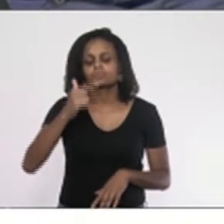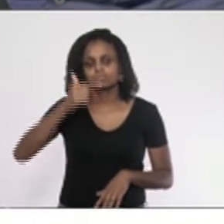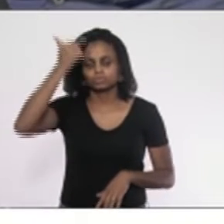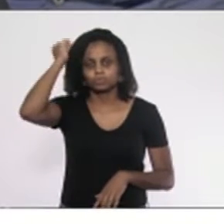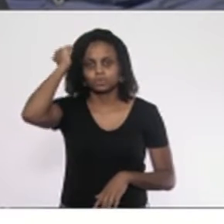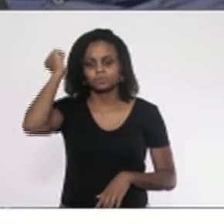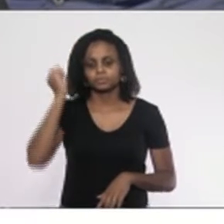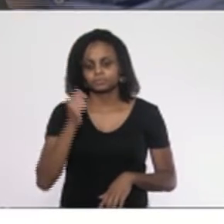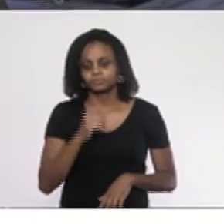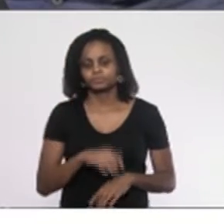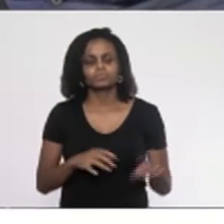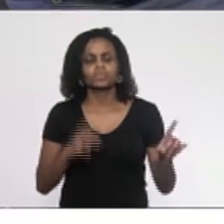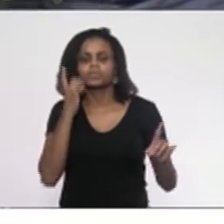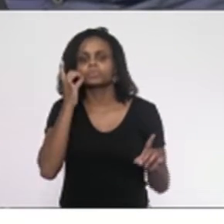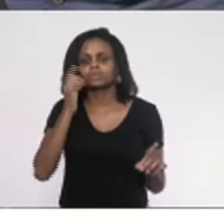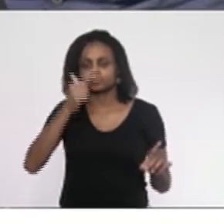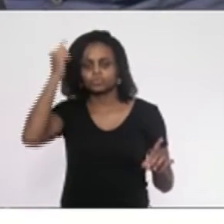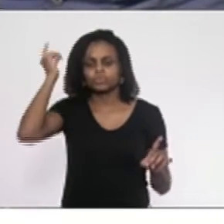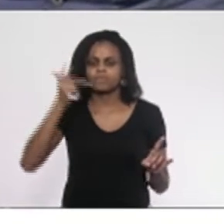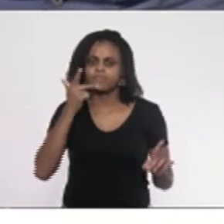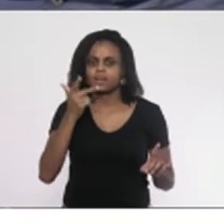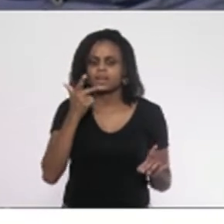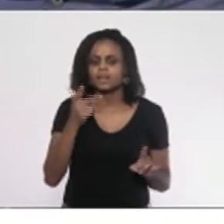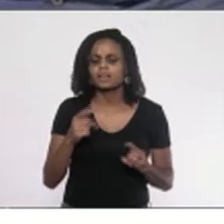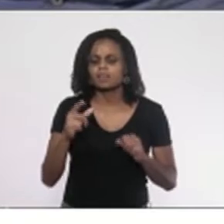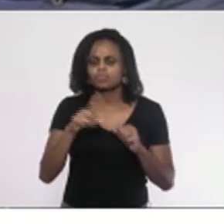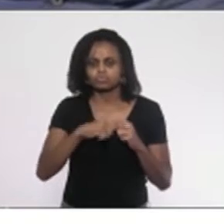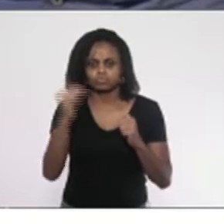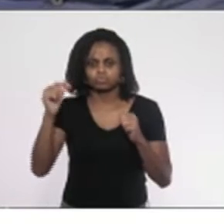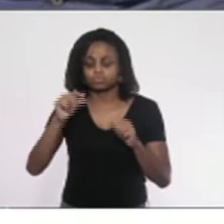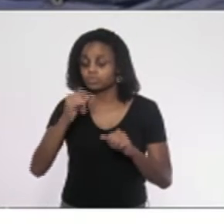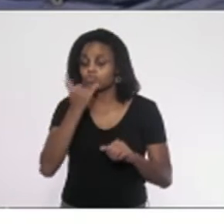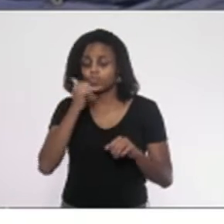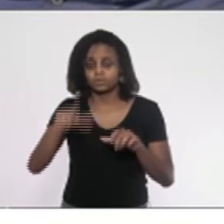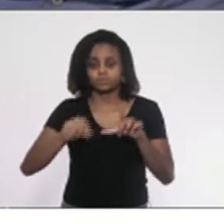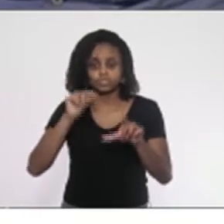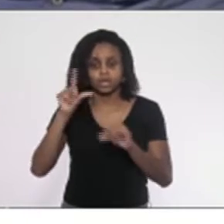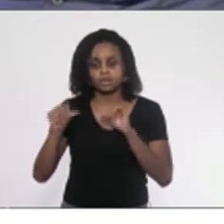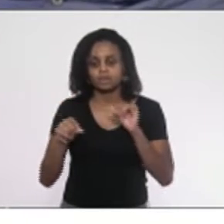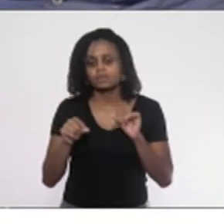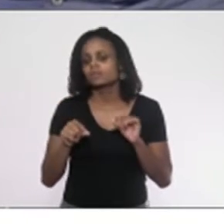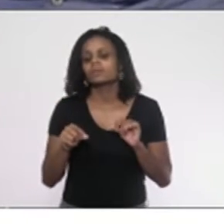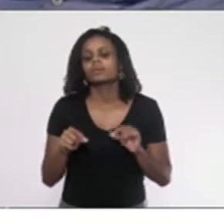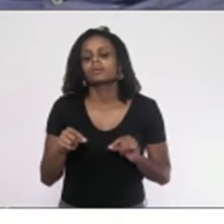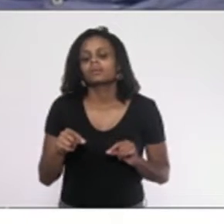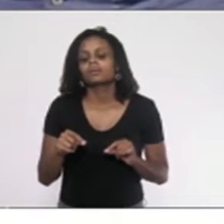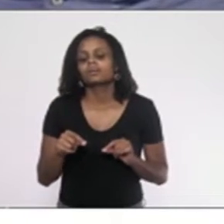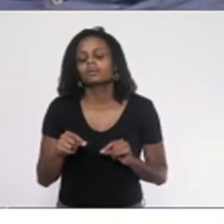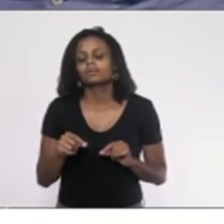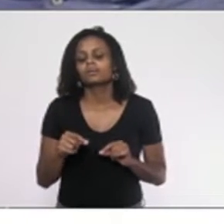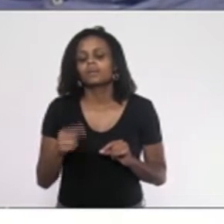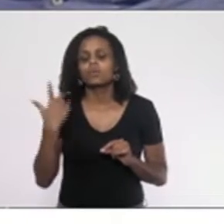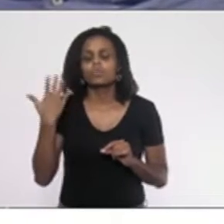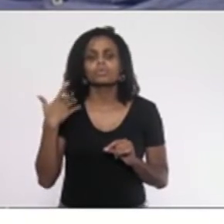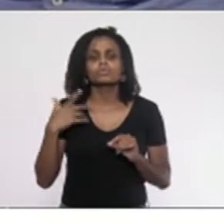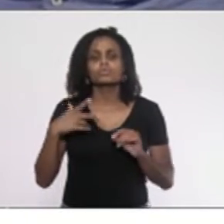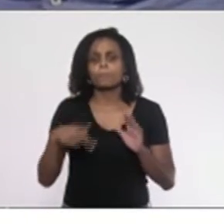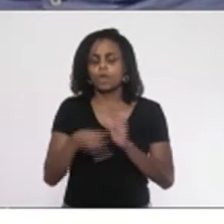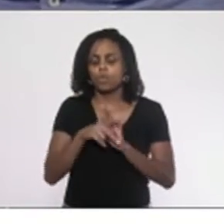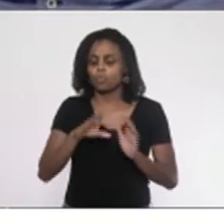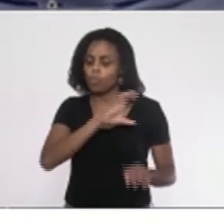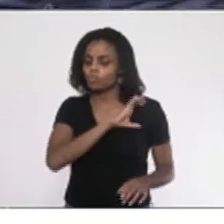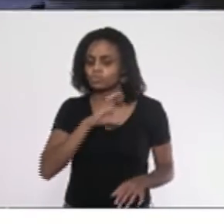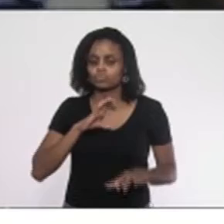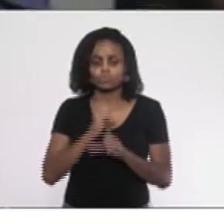Enquanto Vossa Excelência, deputado Luiz Paulo, falava a respeito dos destaques, eu, que não fazia parte da Comissão de Orçamento, estou aqui